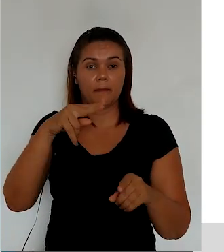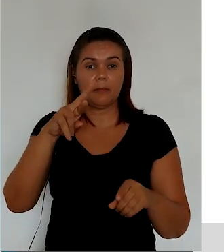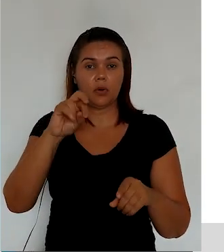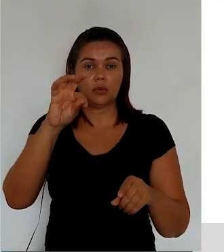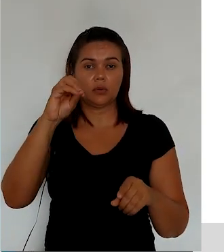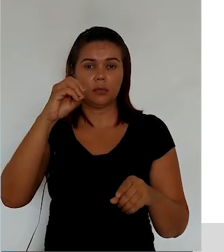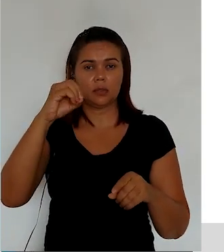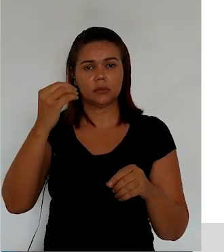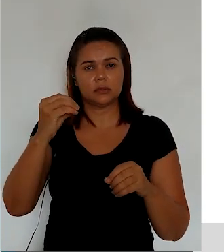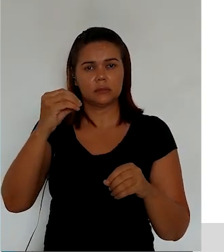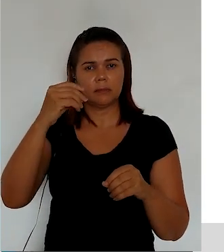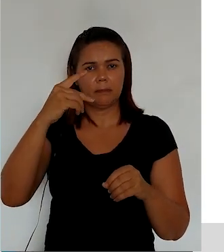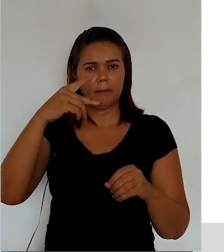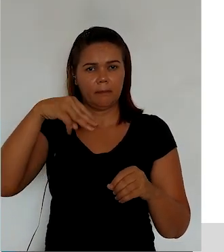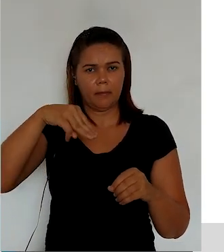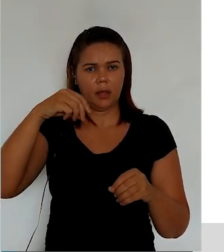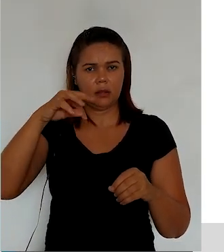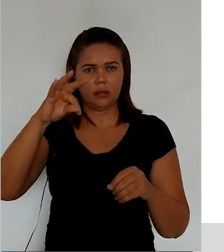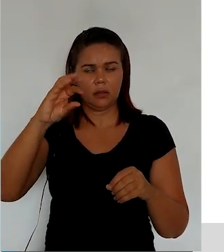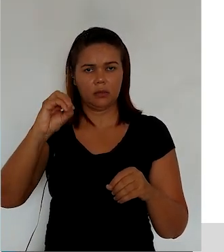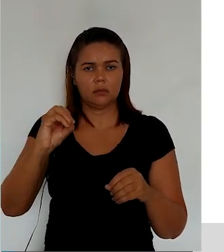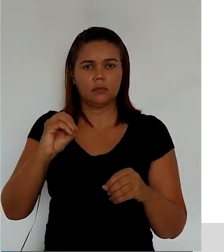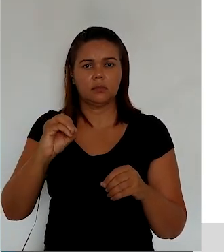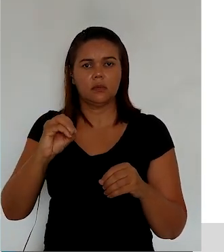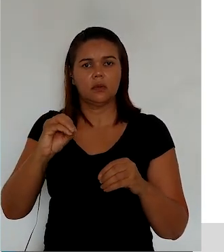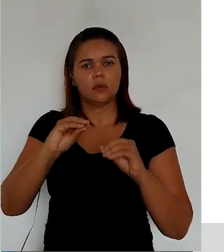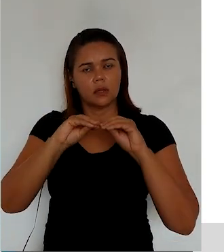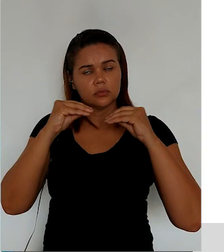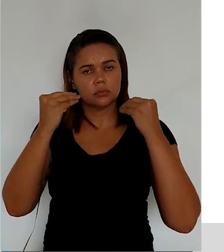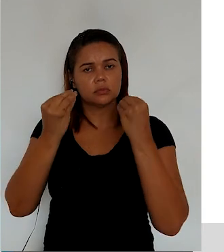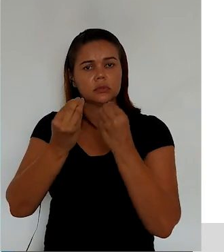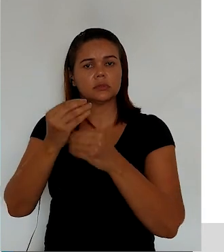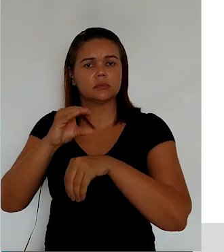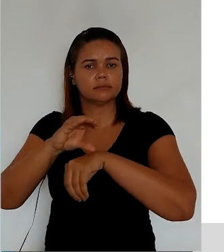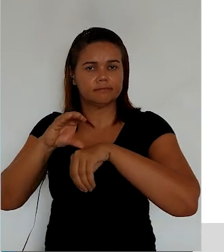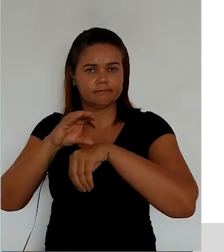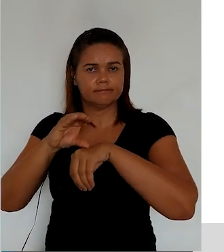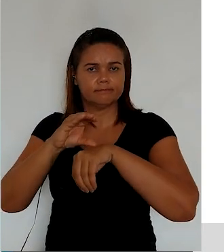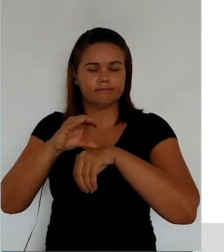protoplasmático, encontrado na substância cinzenta.